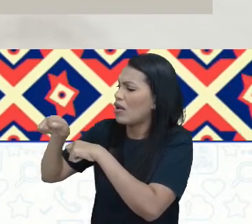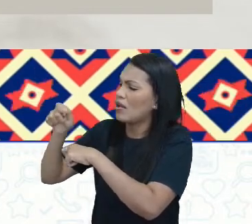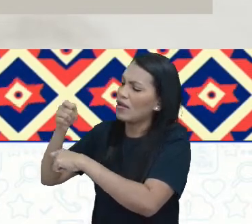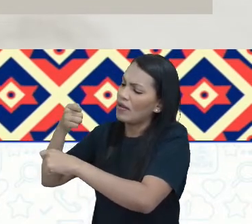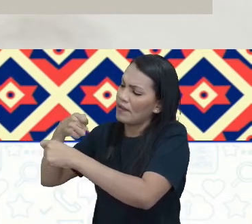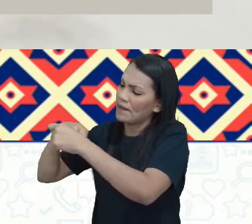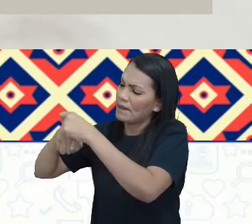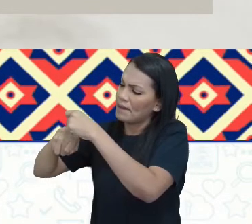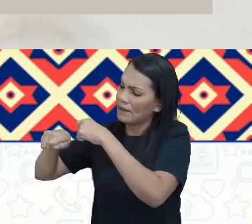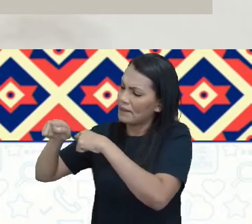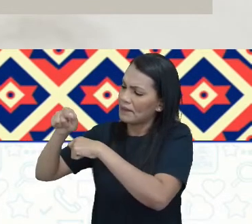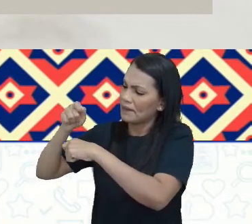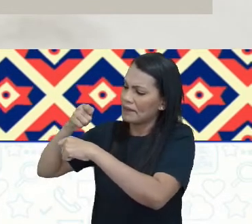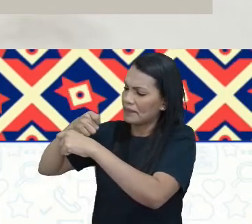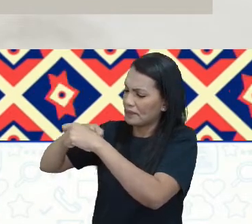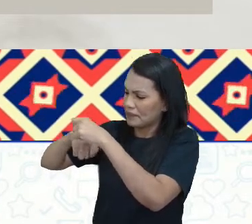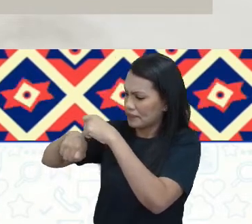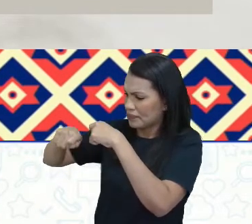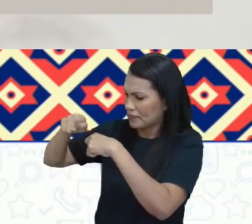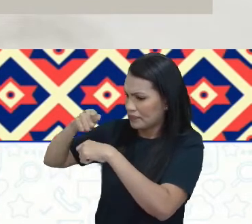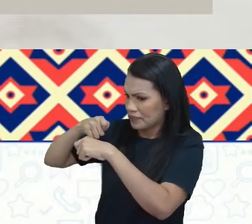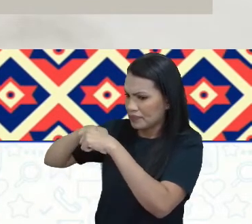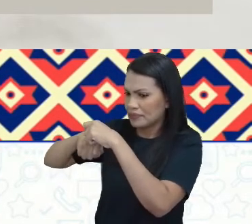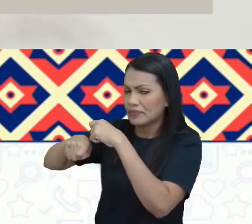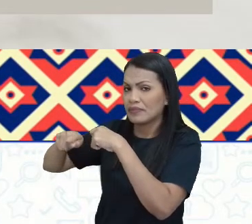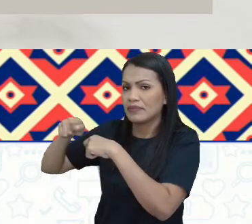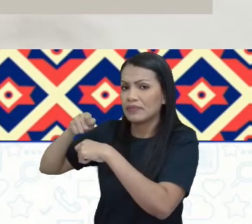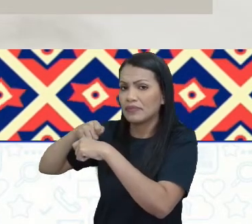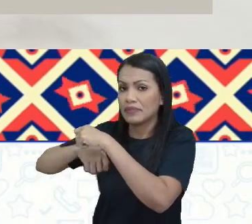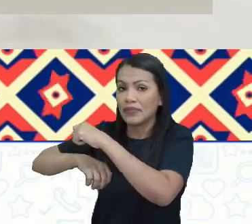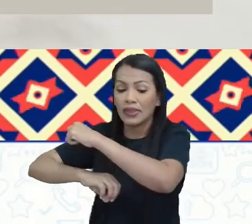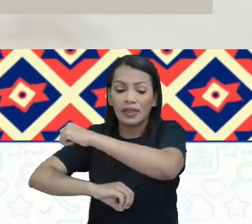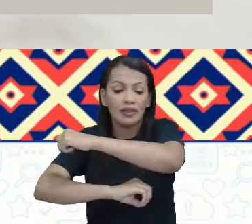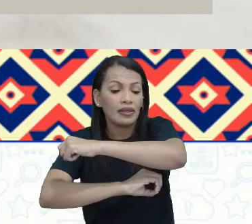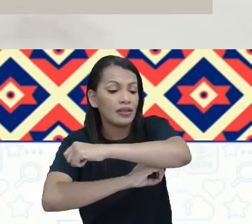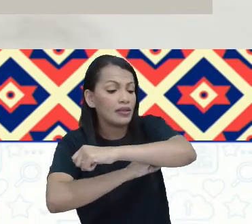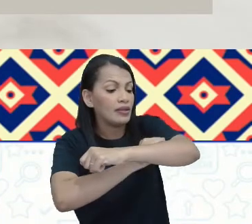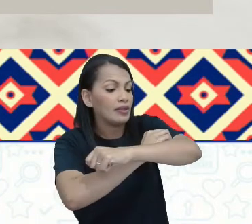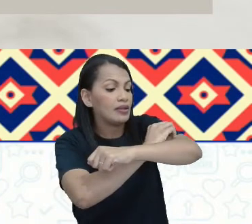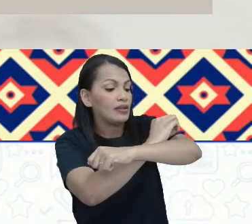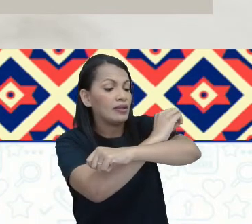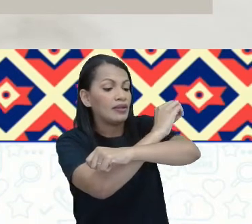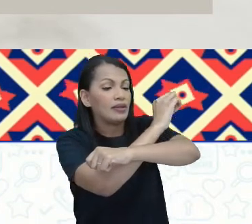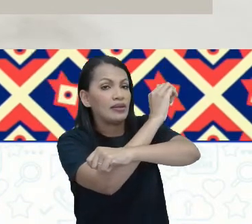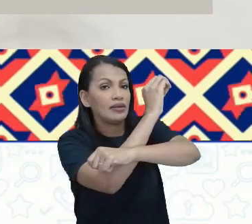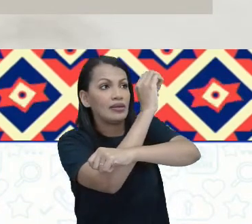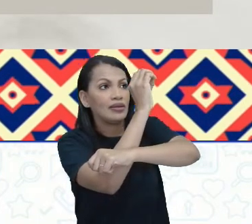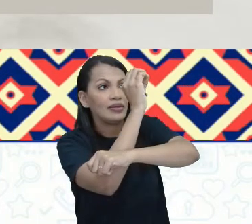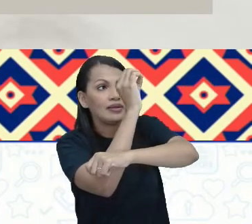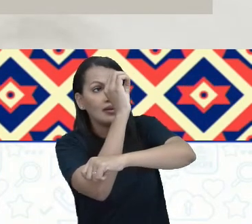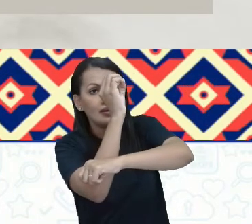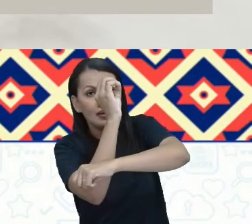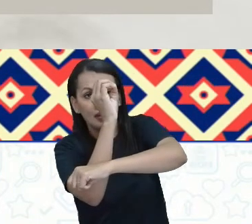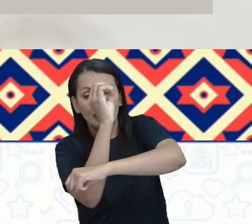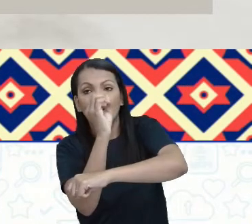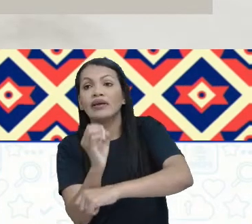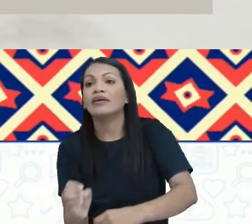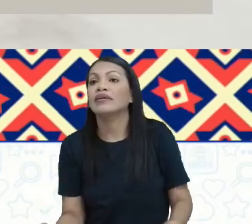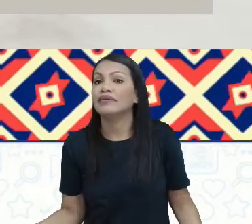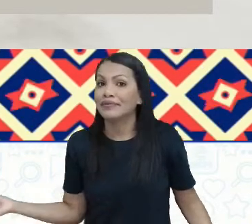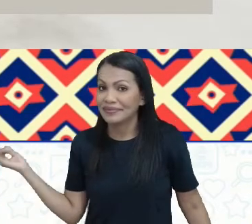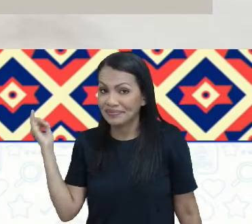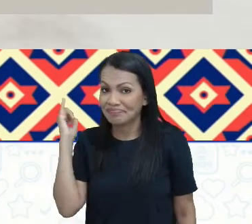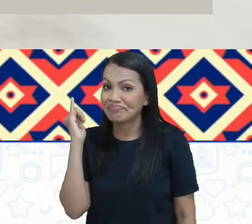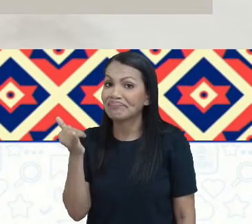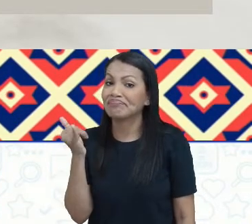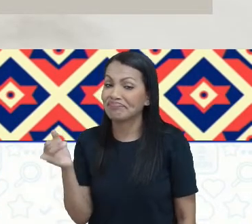traço de luz, que a manhã repetiu na linha do horizonte. Agora sim, nosso conto acabou. Deixa eu ver se